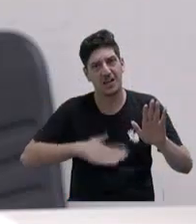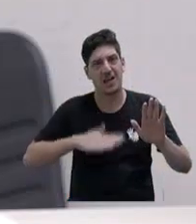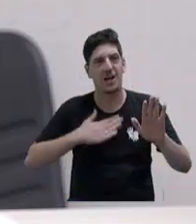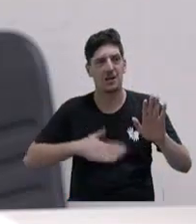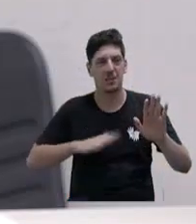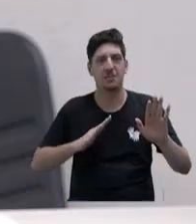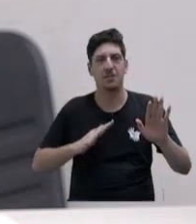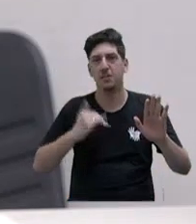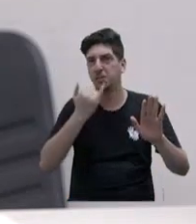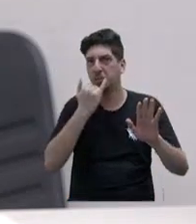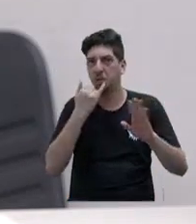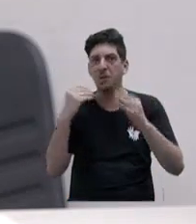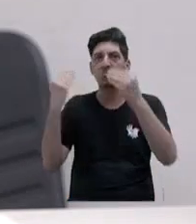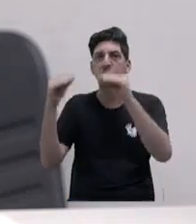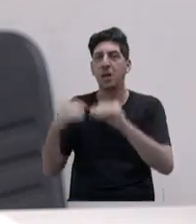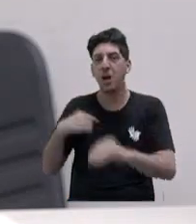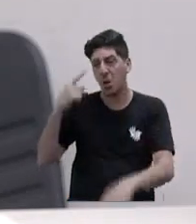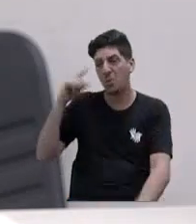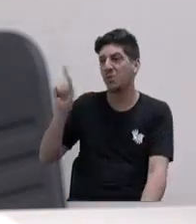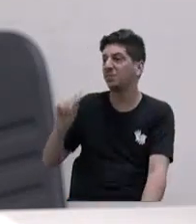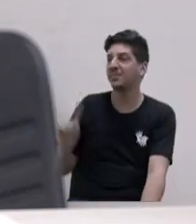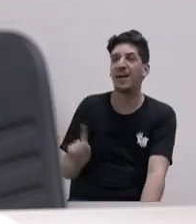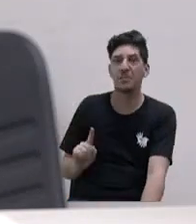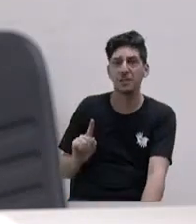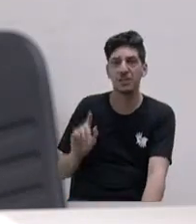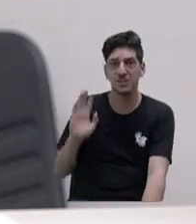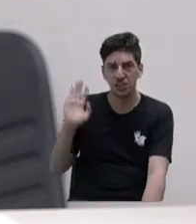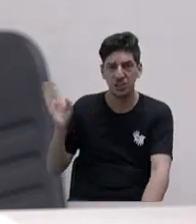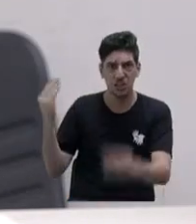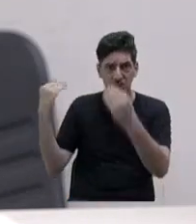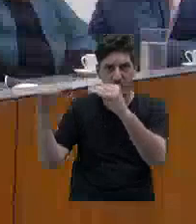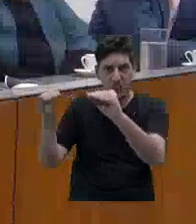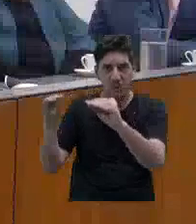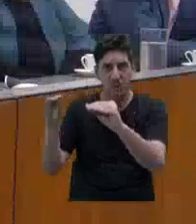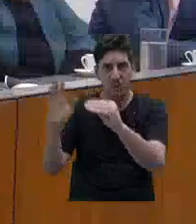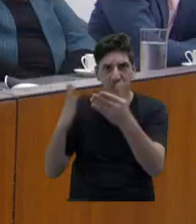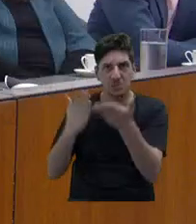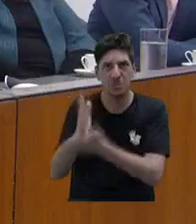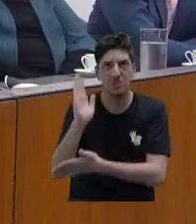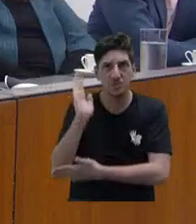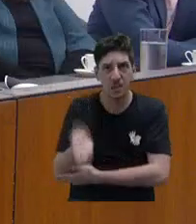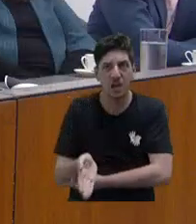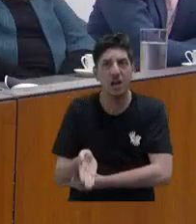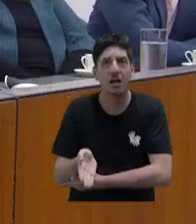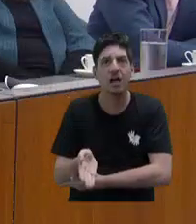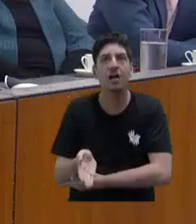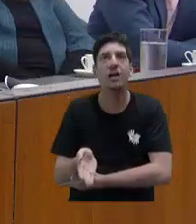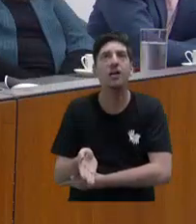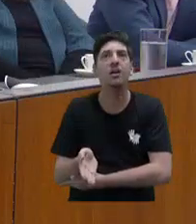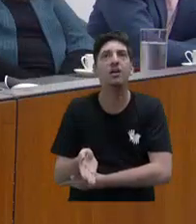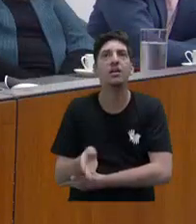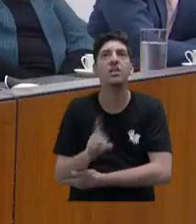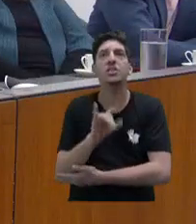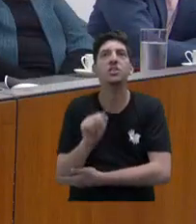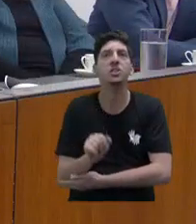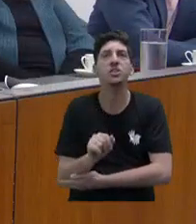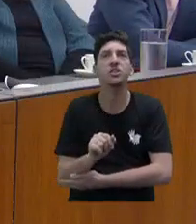Desculpa, foi atualizado? Nem eu estou sabendo. Foi atualizado? Foi aprovado? Hoje. Que